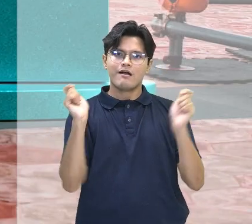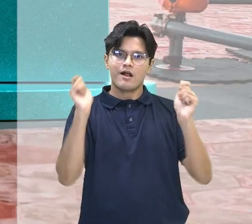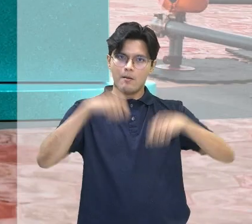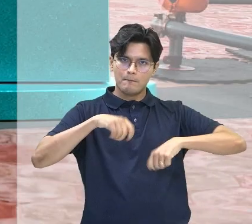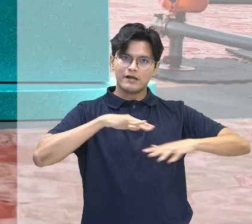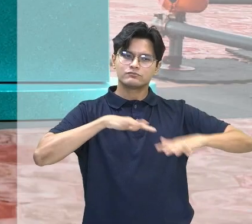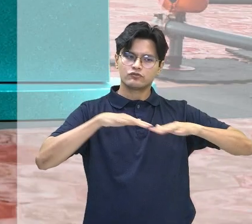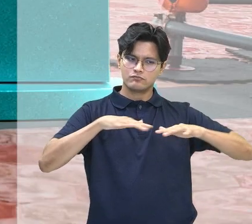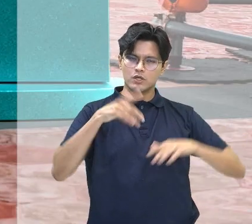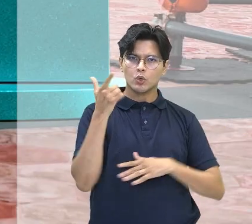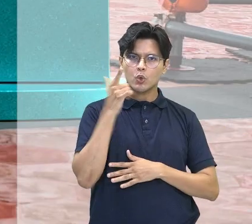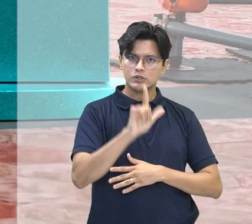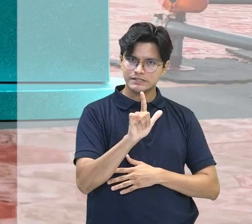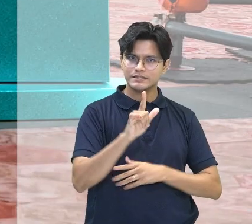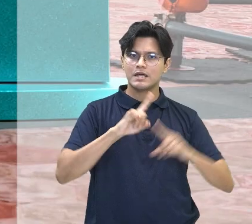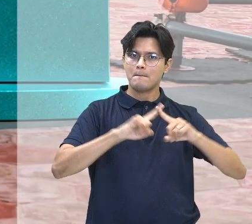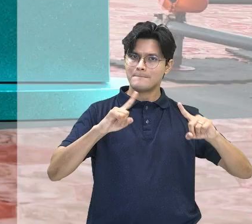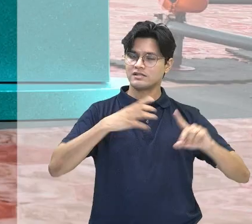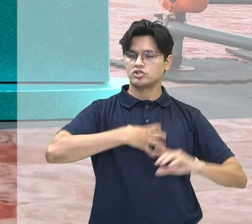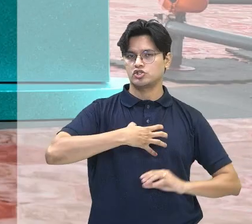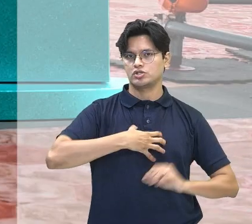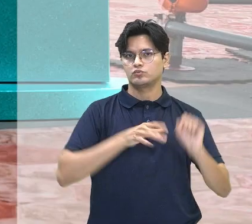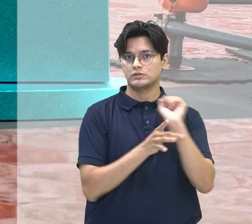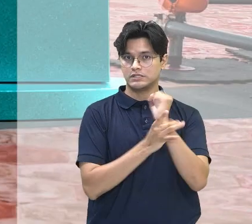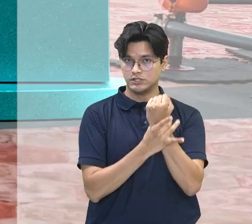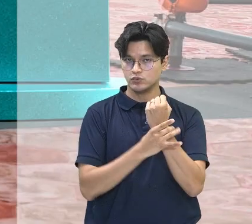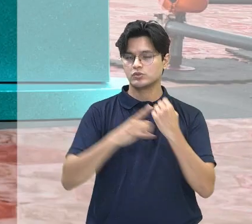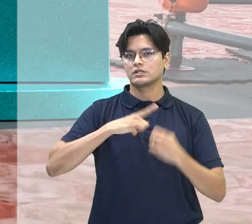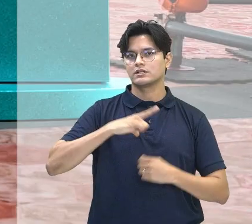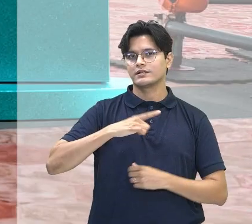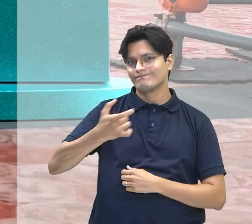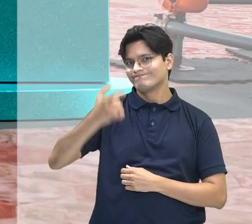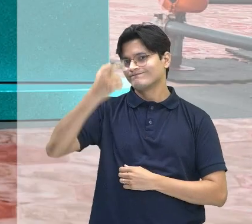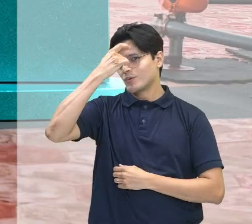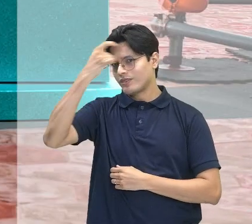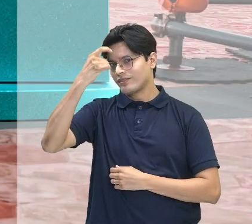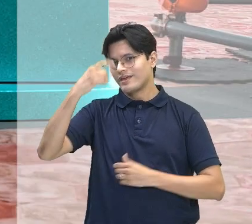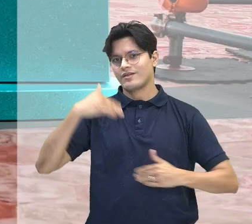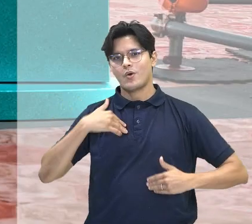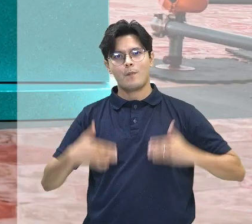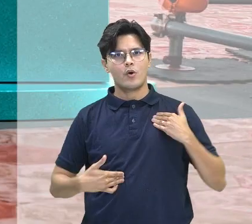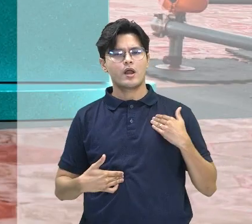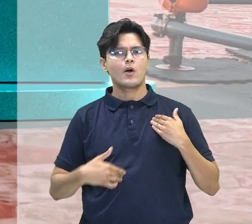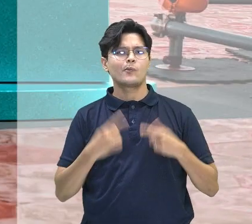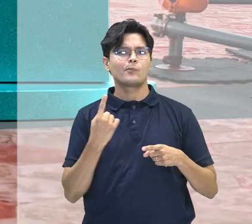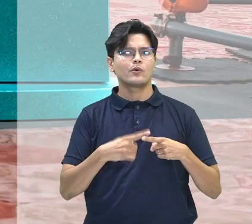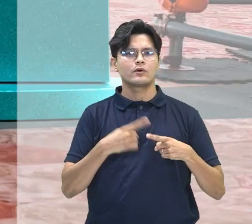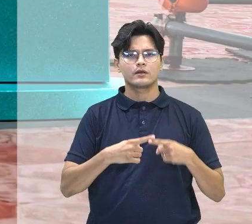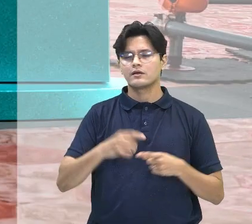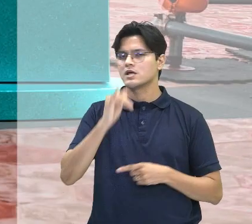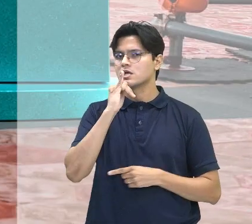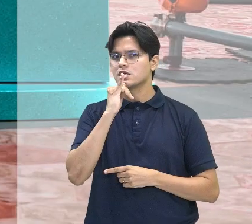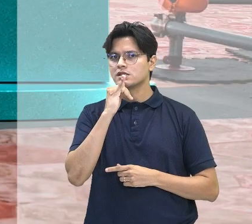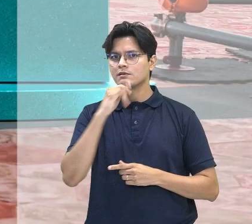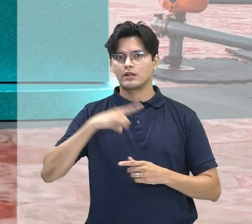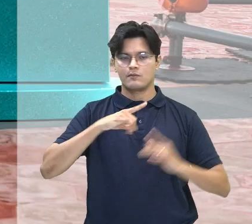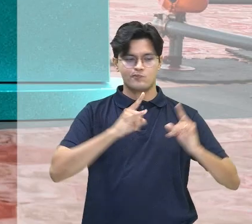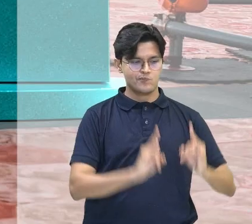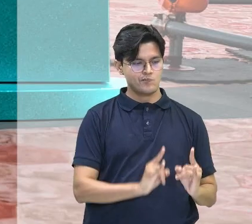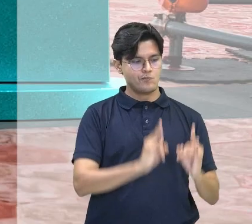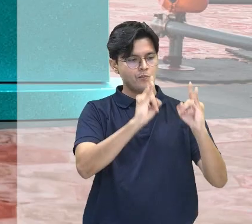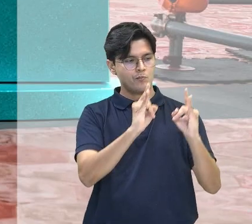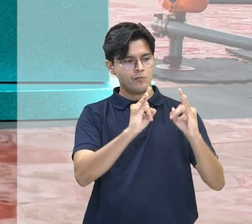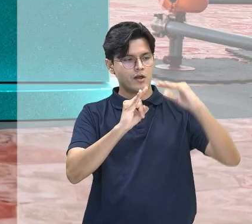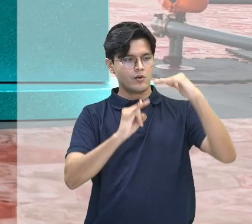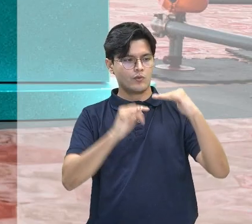uma maneira segura, tendo bastante consciência corporal, justamente porque, imagina, você pular ali de um prédio